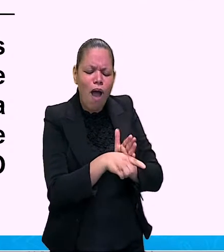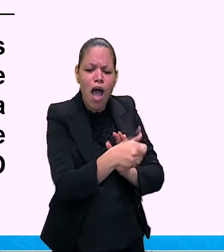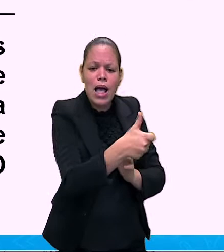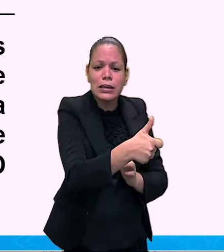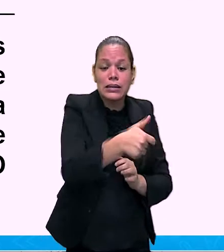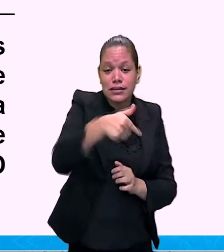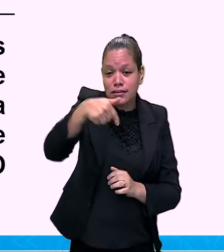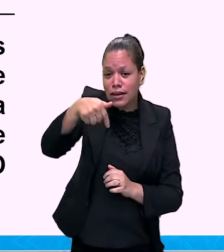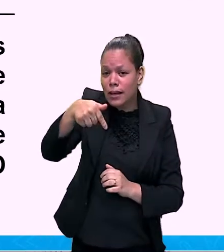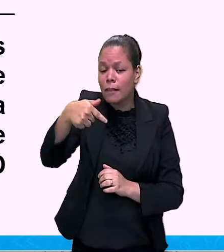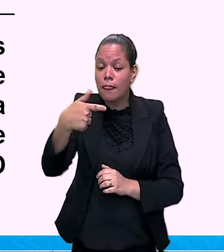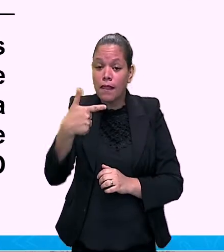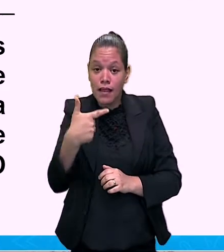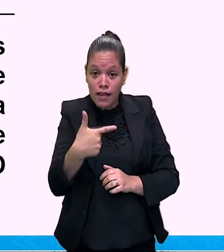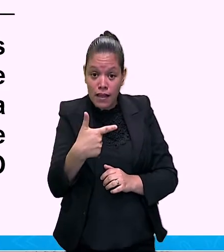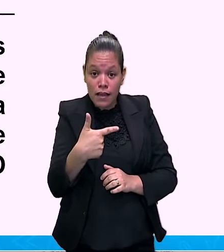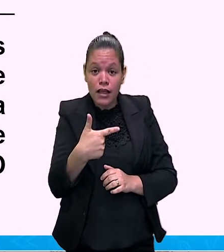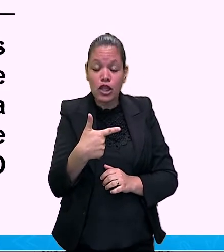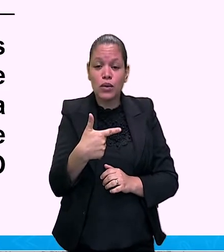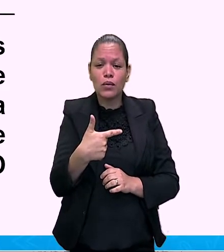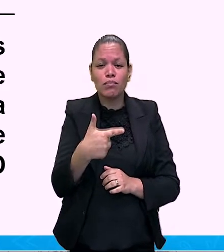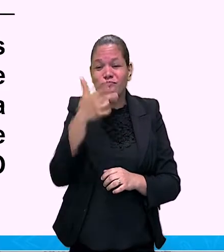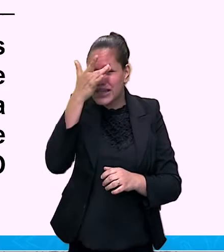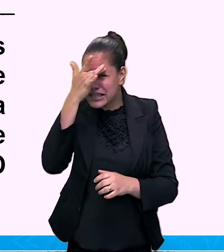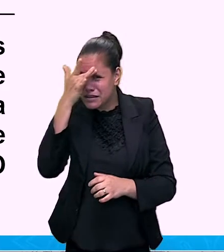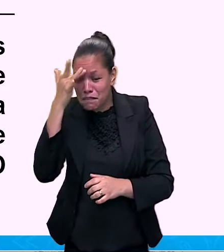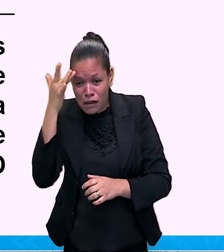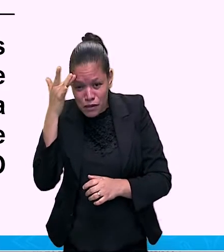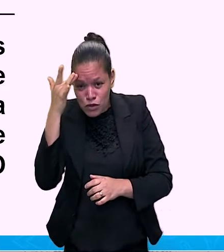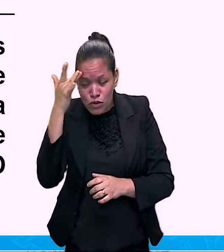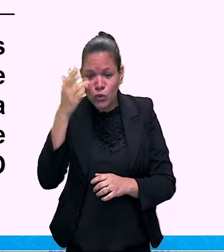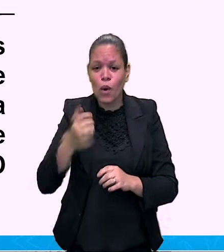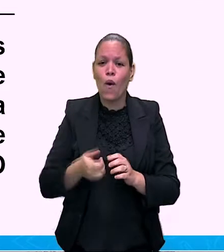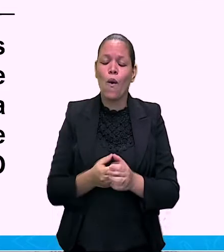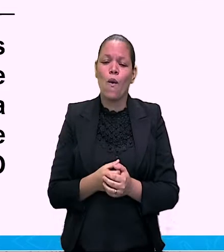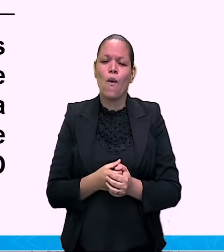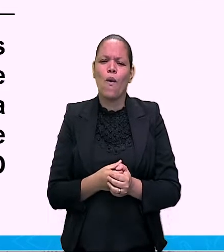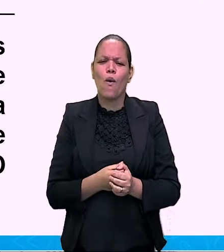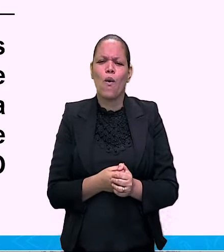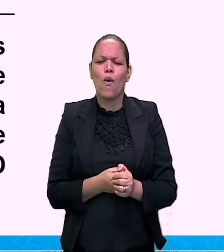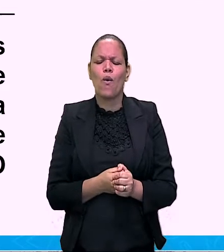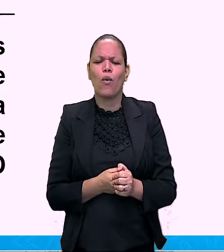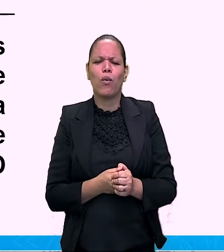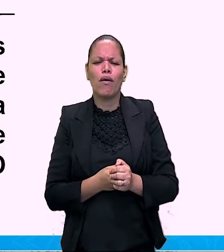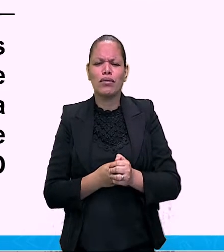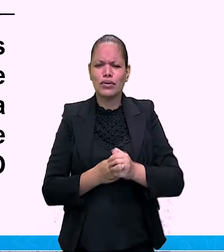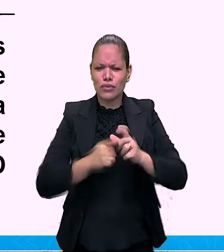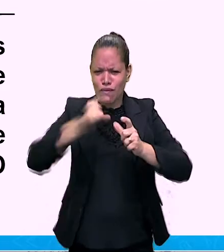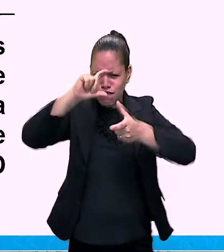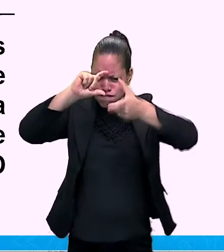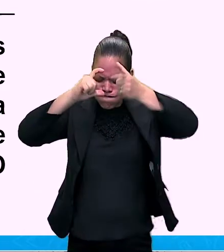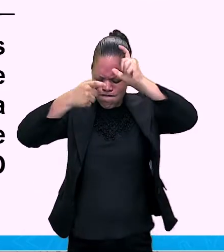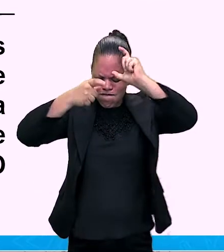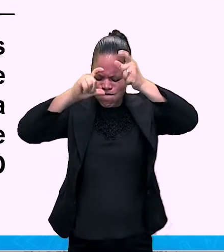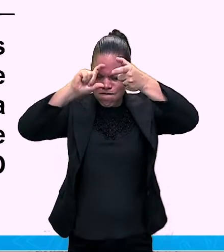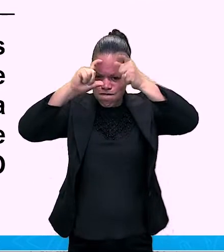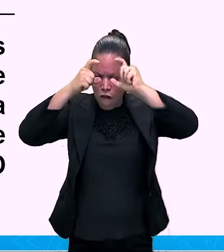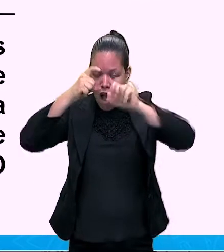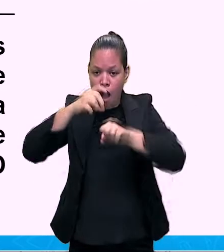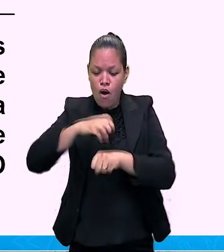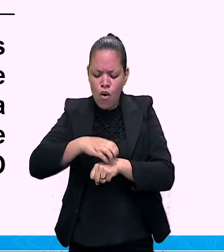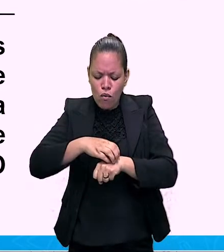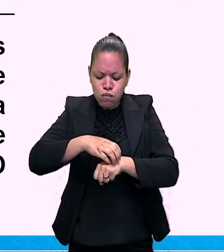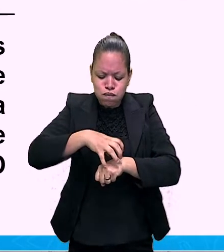172 casos suspeitos de síndrome inflamatória pediátrica,